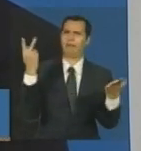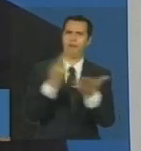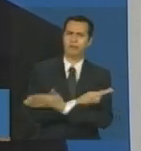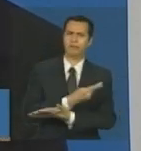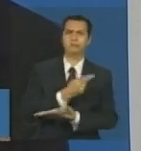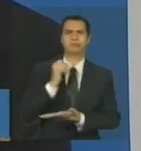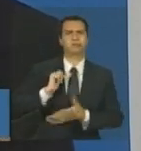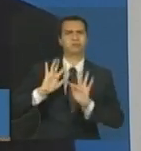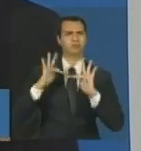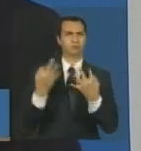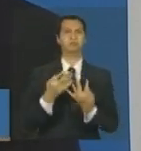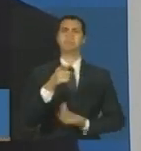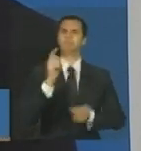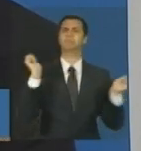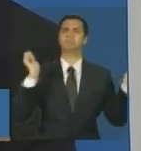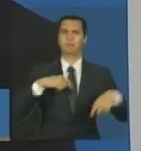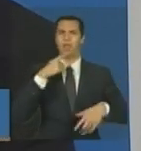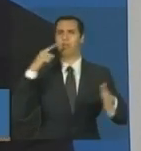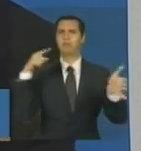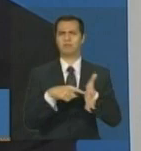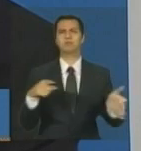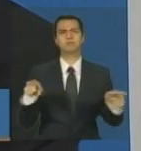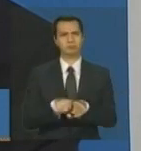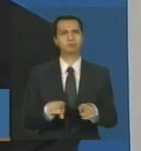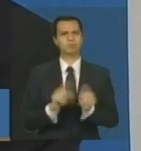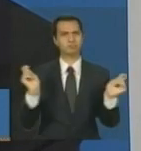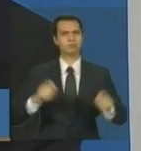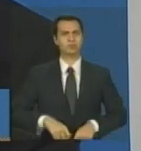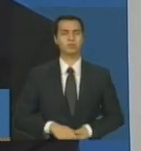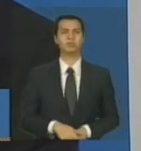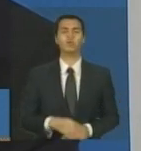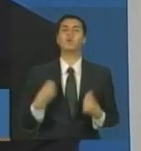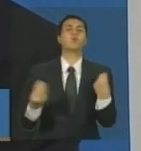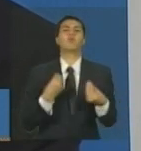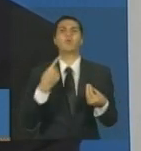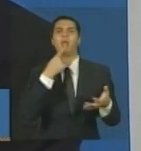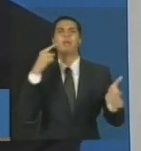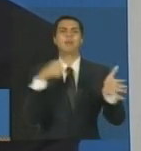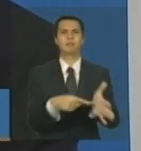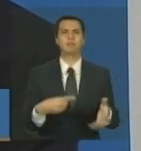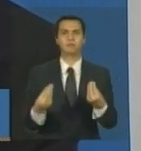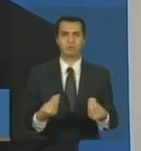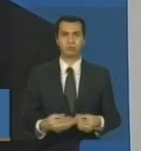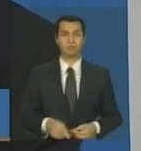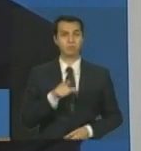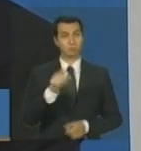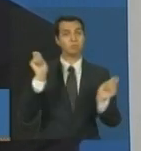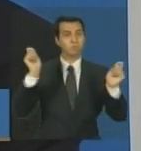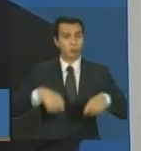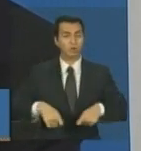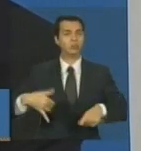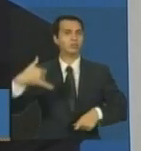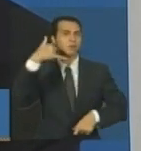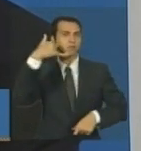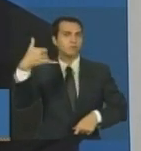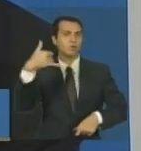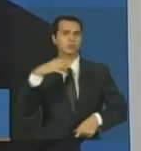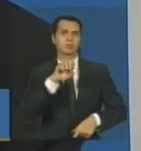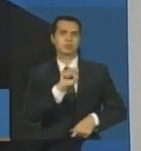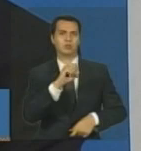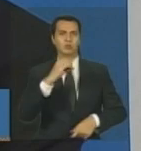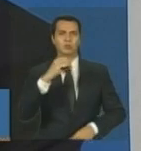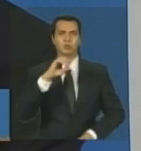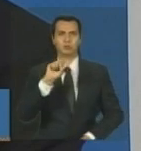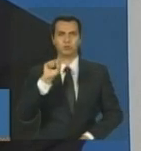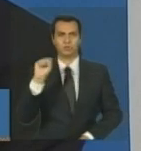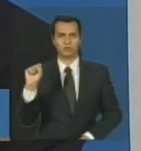ser feita? Essa denúncia pode ser feita por várias maneiras. Pode ser feito, por exemplo, pelo 0800 do Ministério, da Central de Atendimento